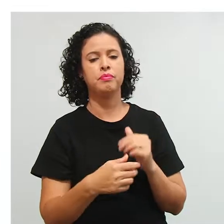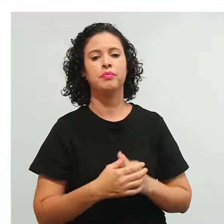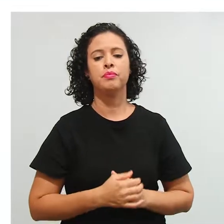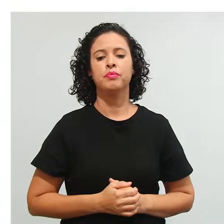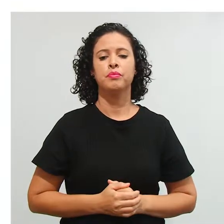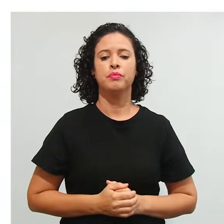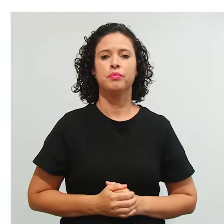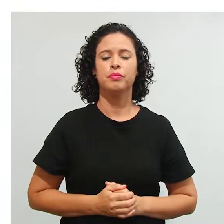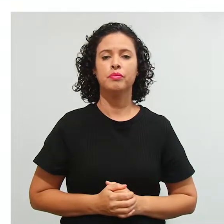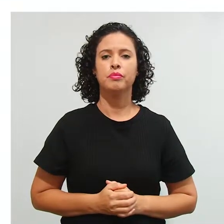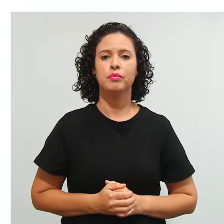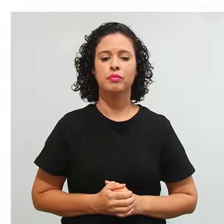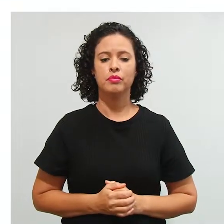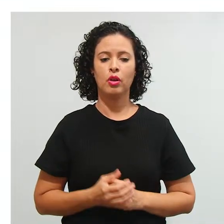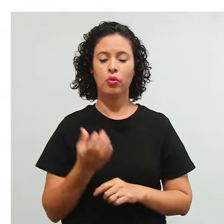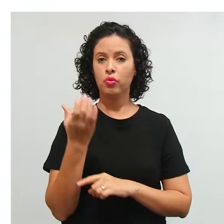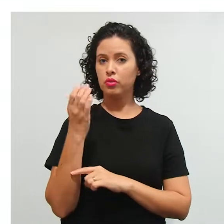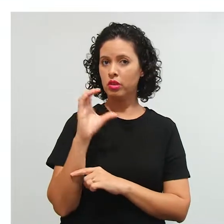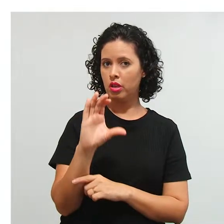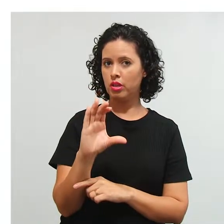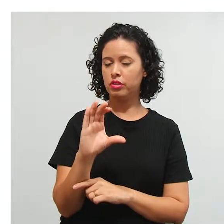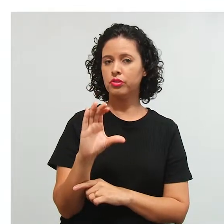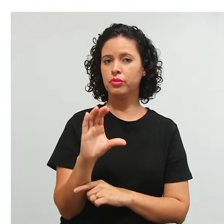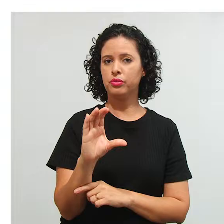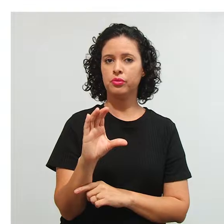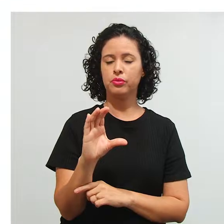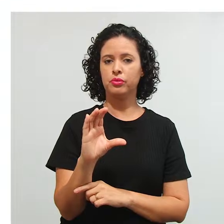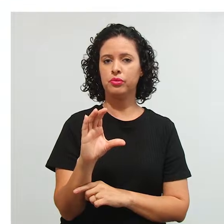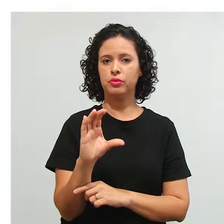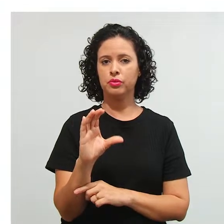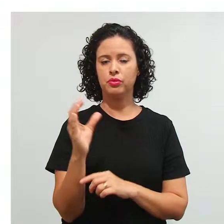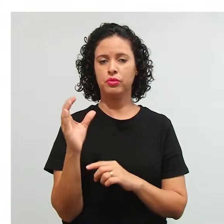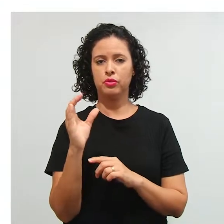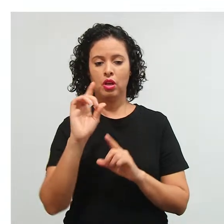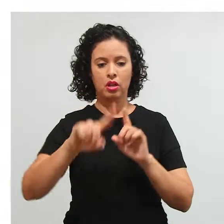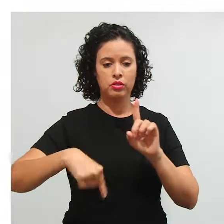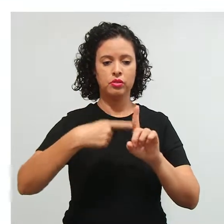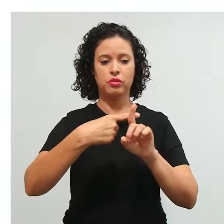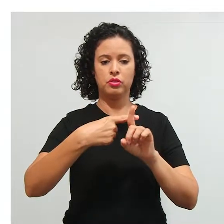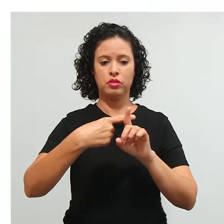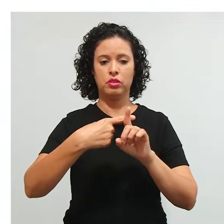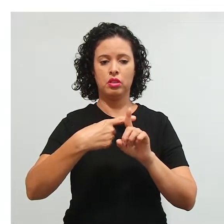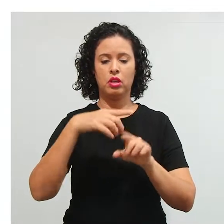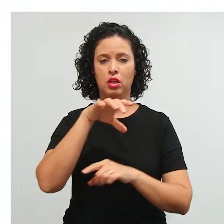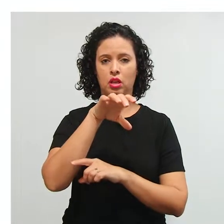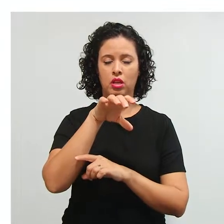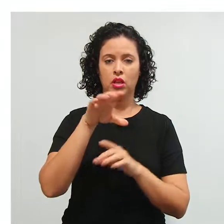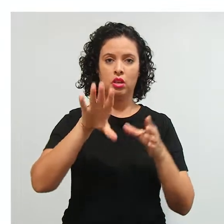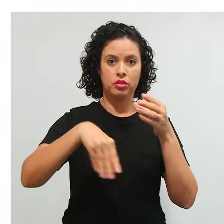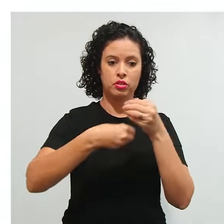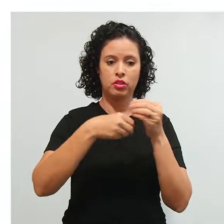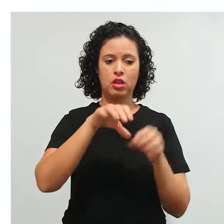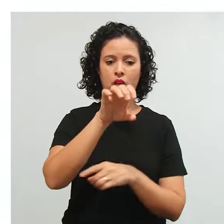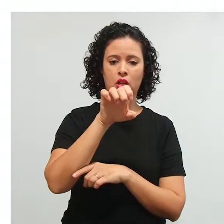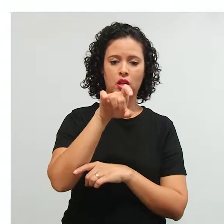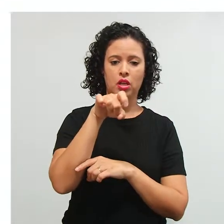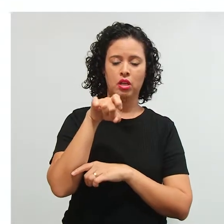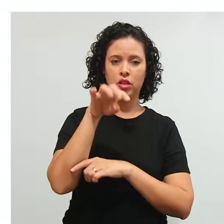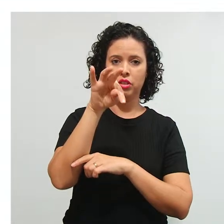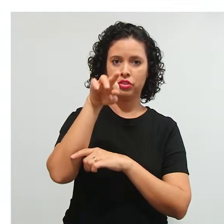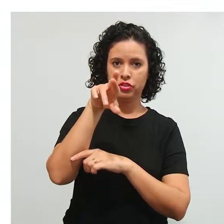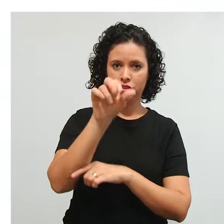Bom, e os créditos adicionais extraordinários? Somente